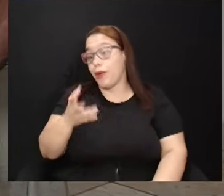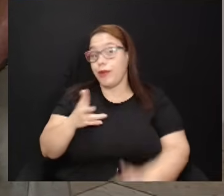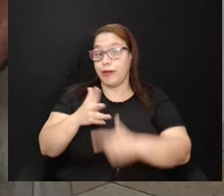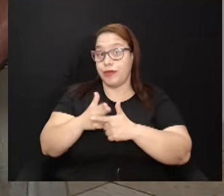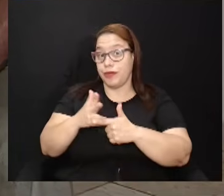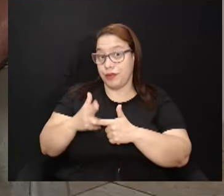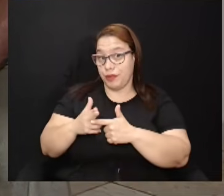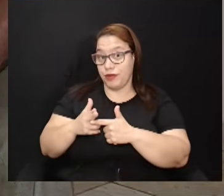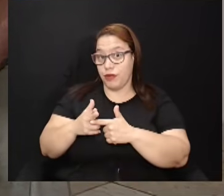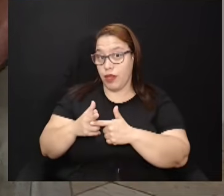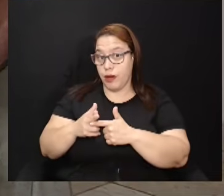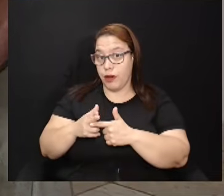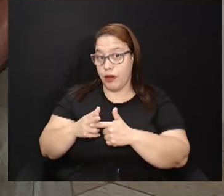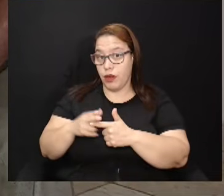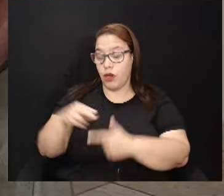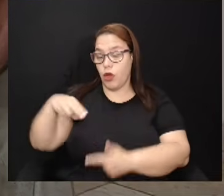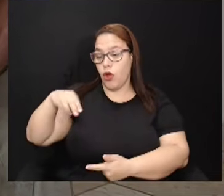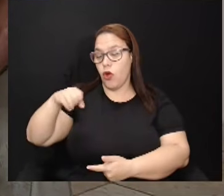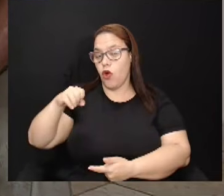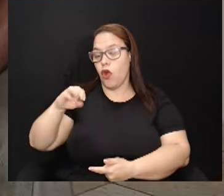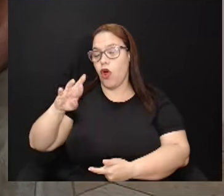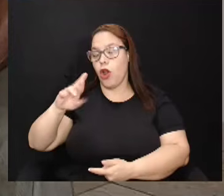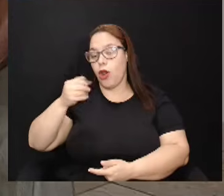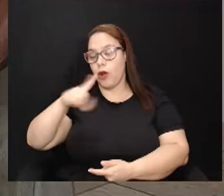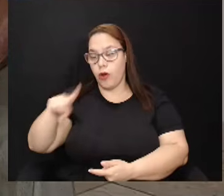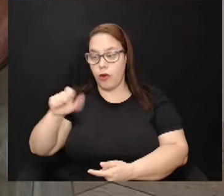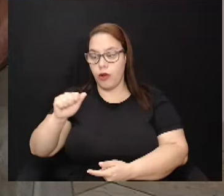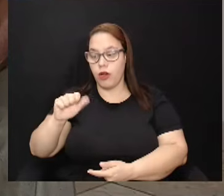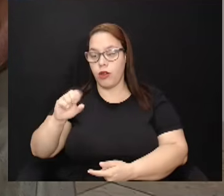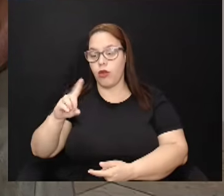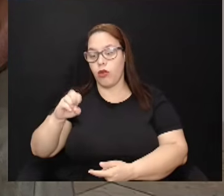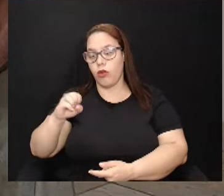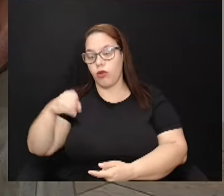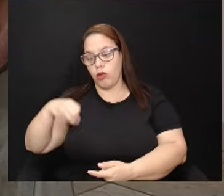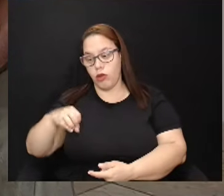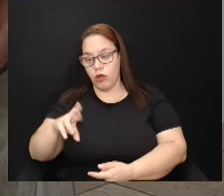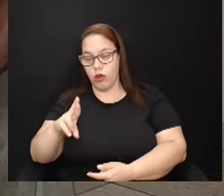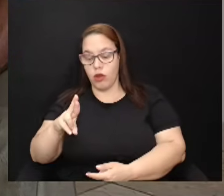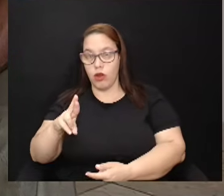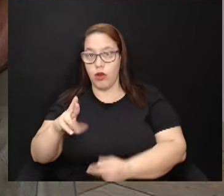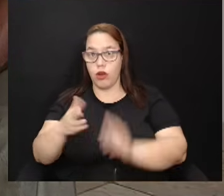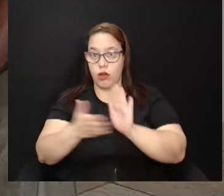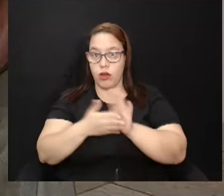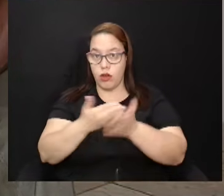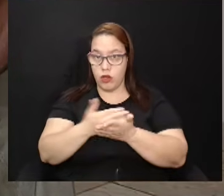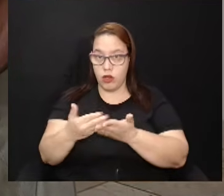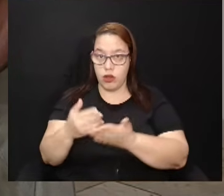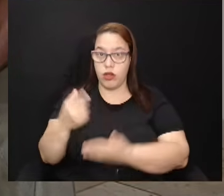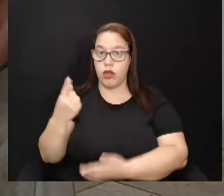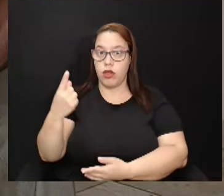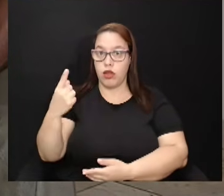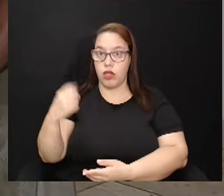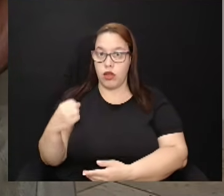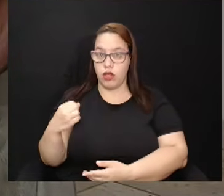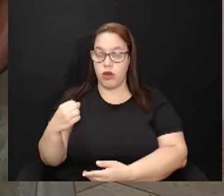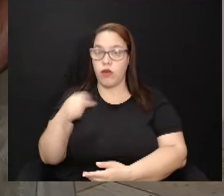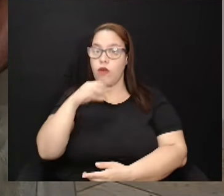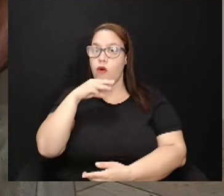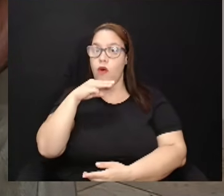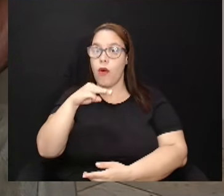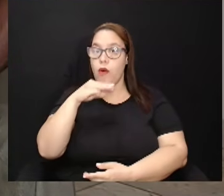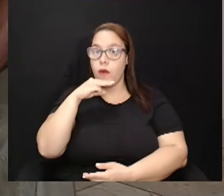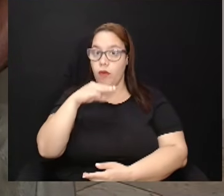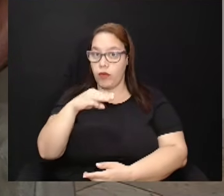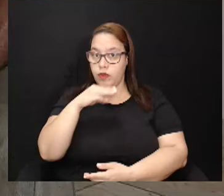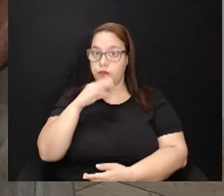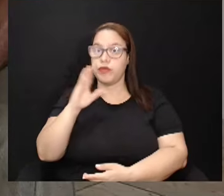Nobreza do Amor, vai estar em cartaz a partir do dia 16 de março. Já podemos